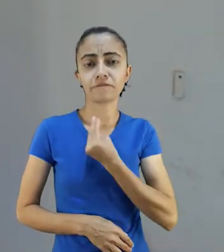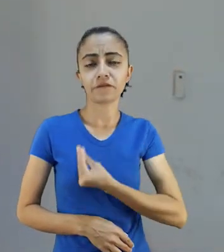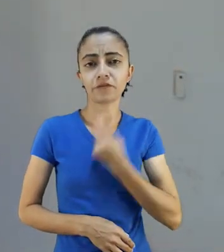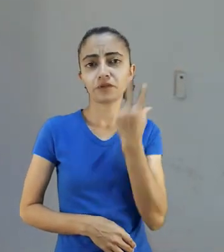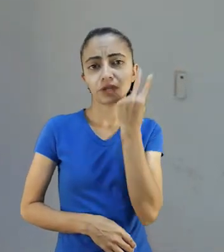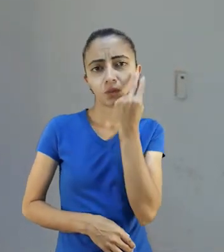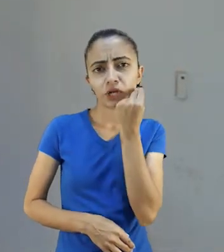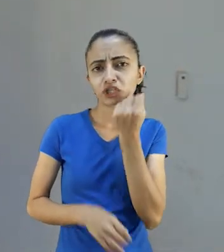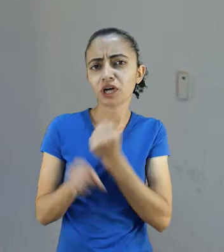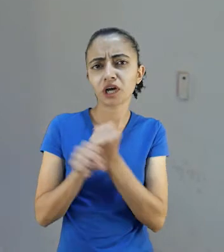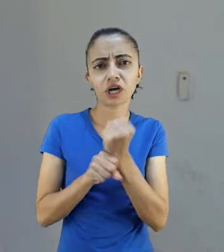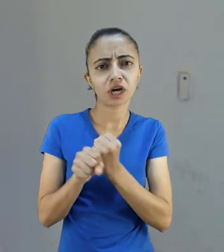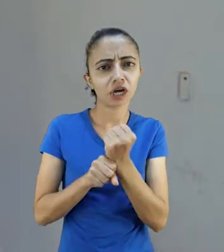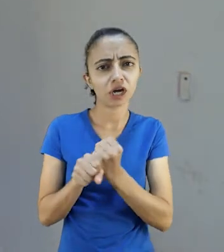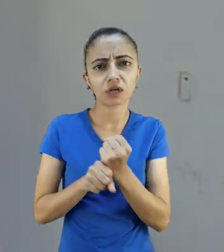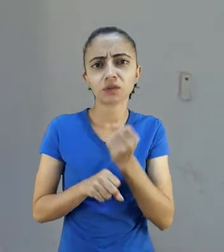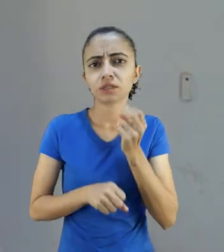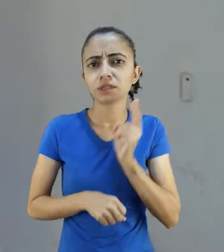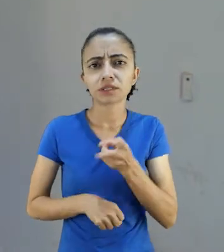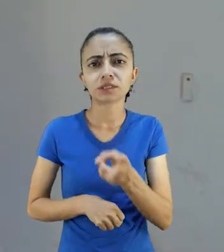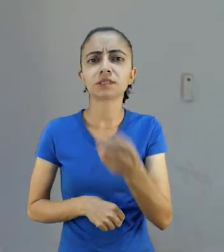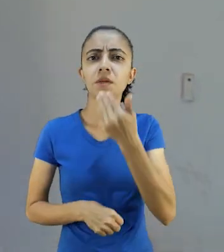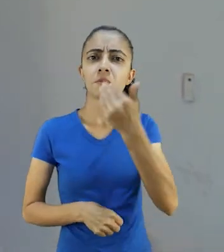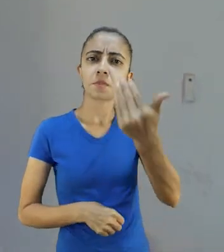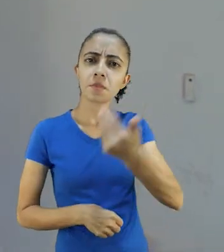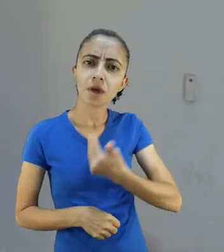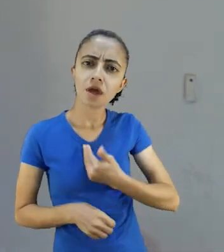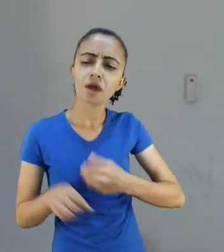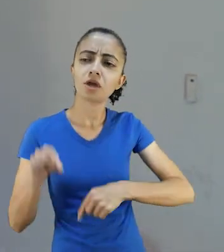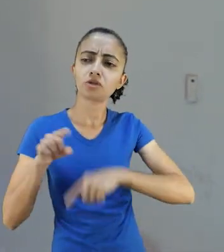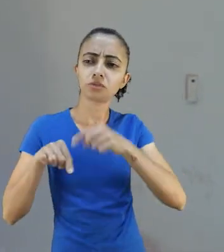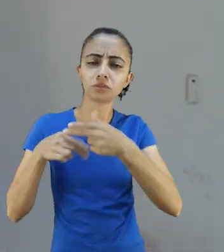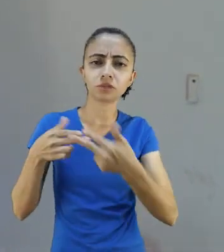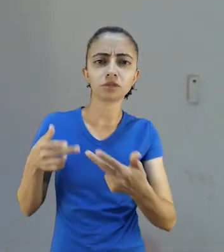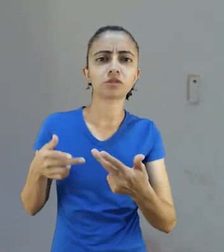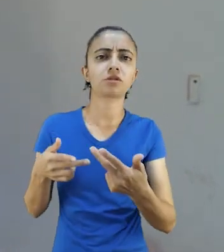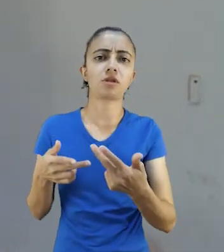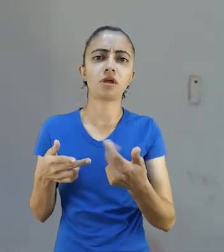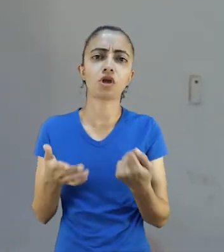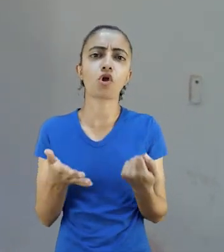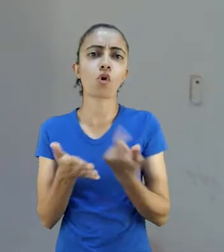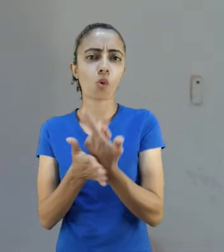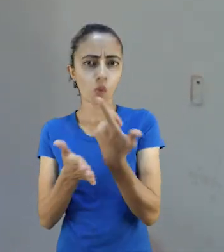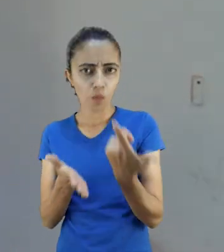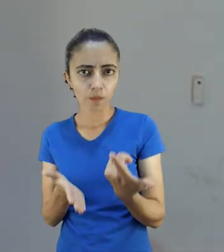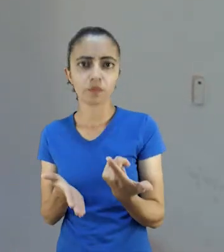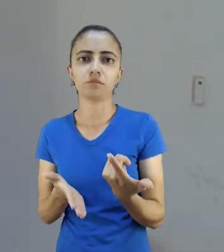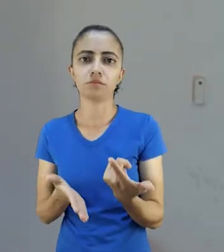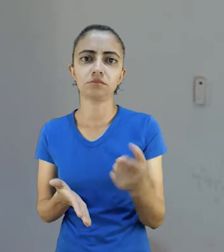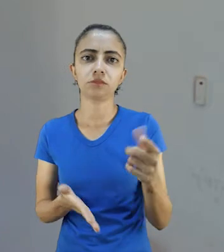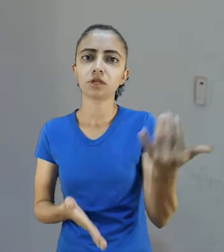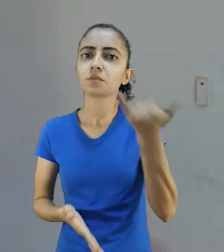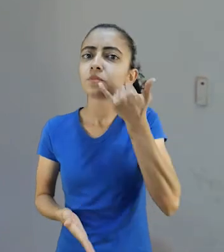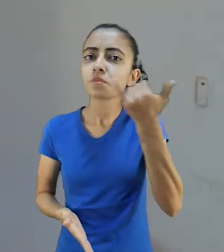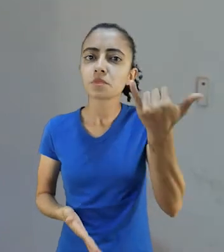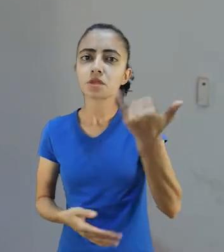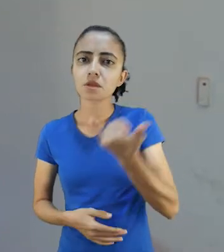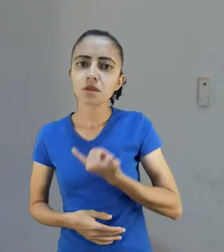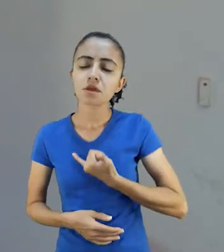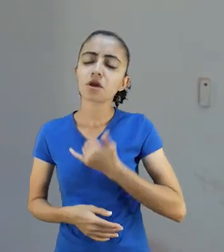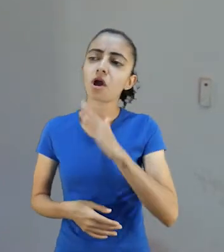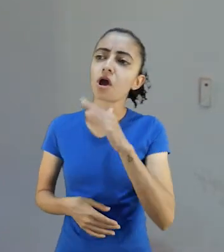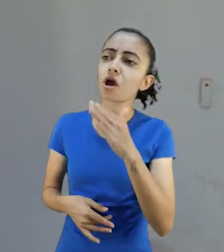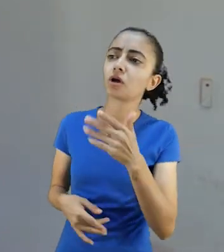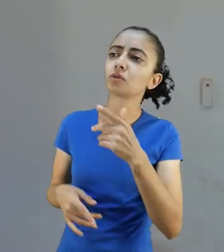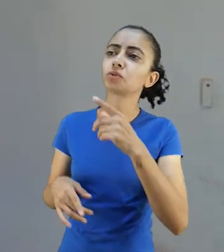de mim. Tudo que ele precisa, ele liga, Miriam, eu estou precisando disso. Mas tem que ser assim, assim. Eu passo o